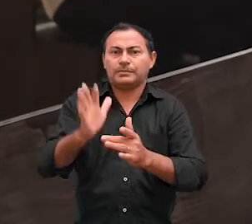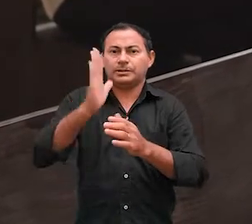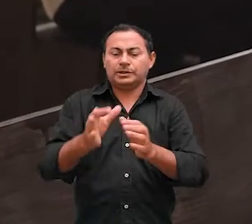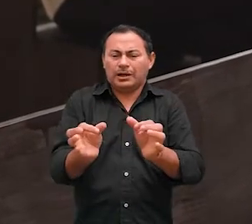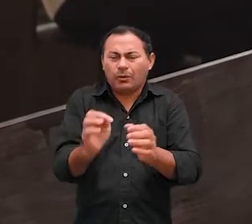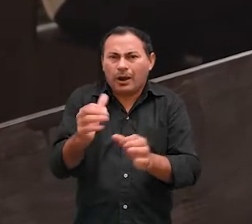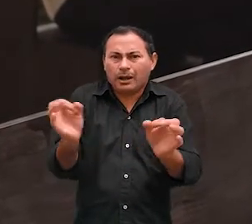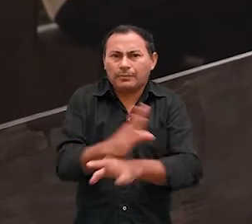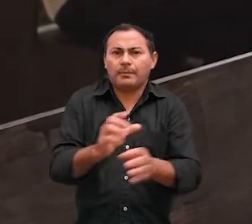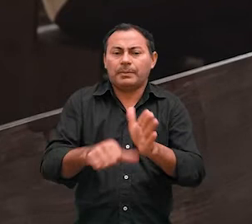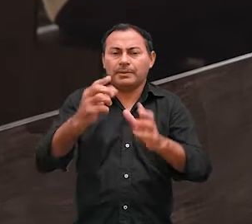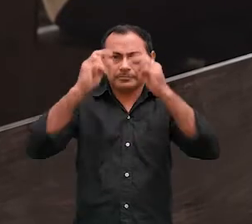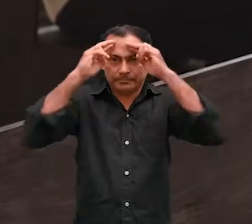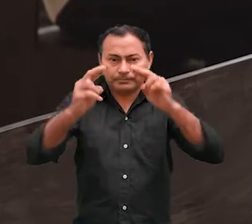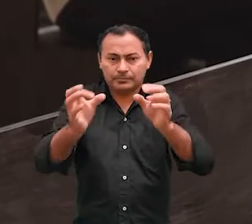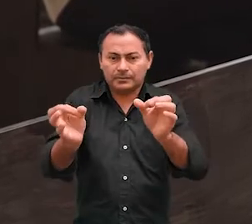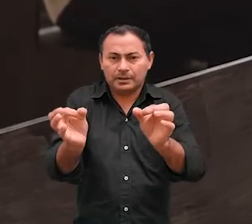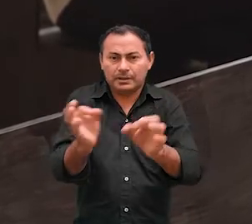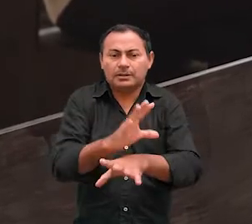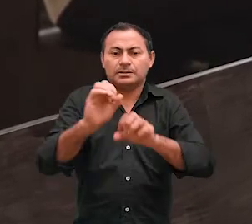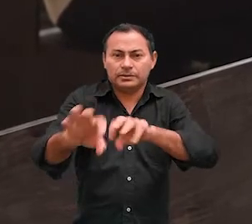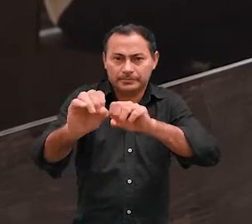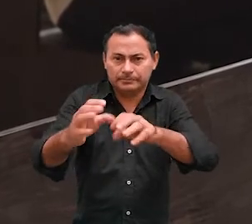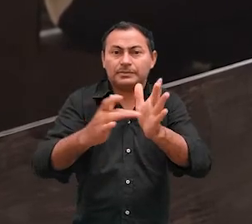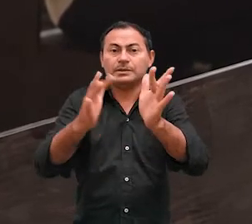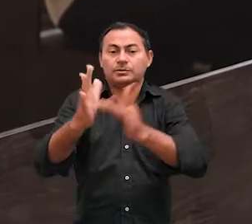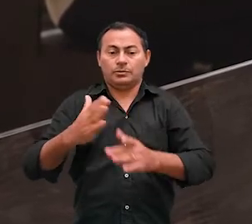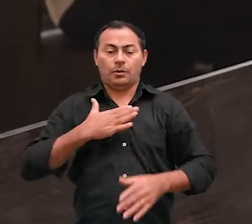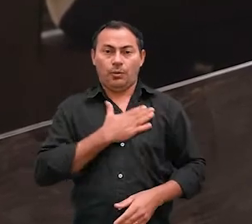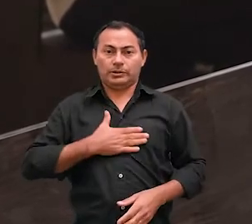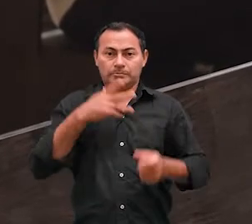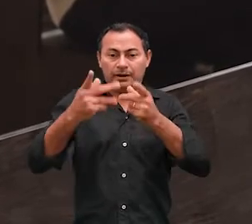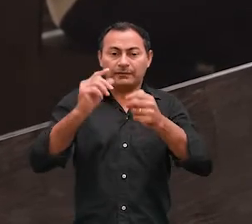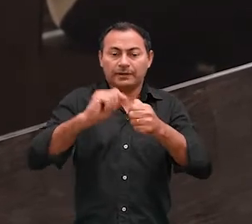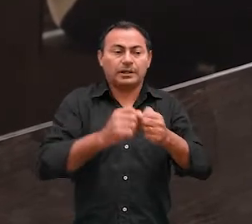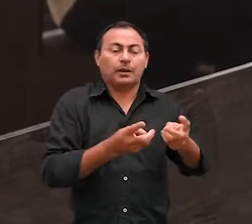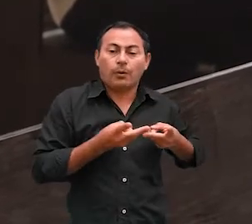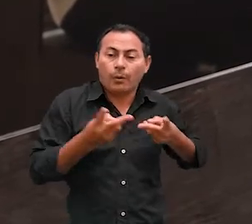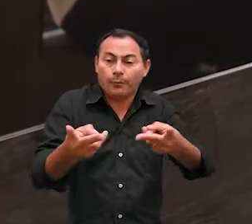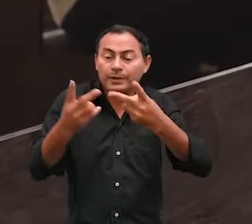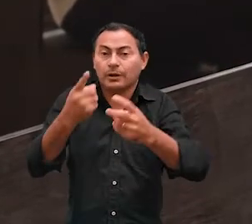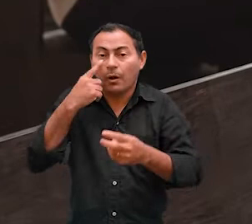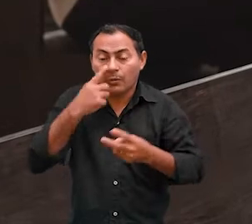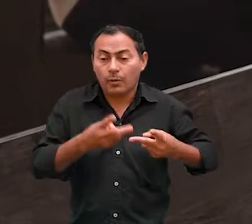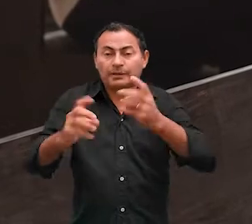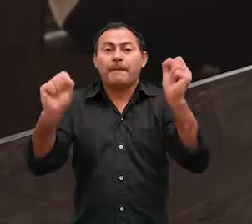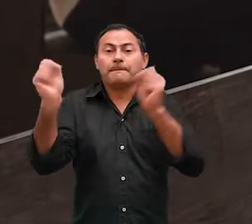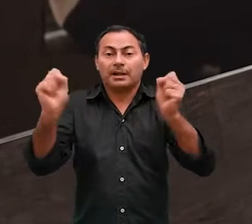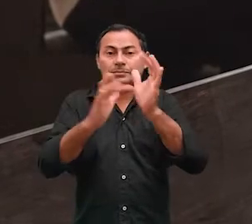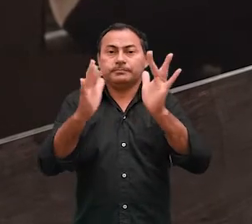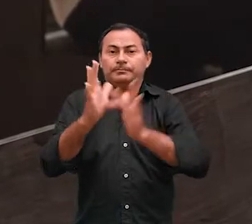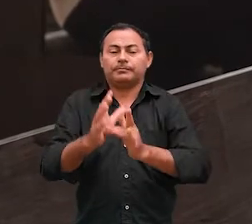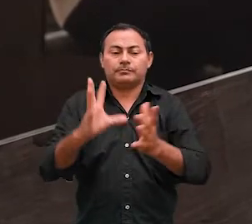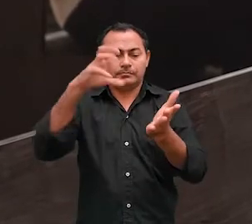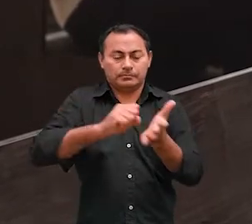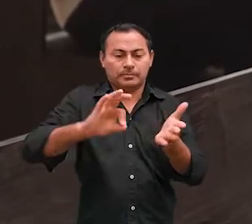Jesus já estava Encerrando o primeiro Retiro e concluindo o seu ensino Jesus gostava de fazer convite Observe convite maravilhoso